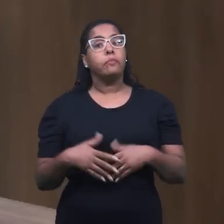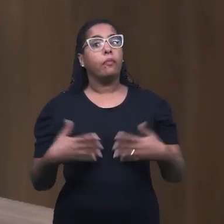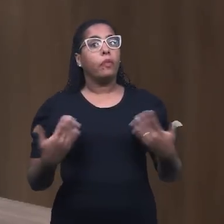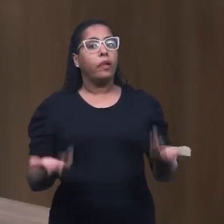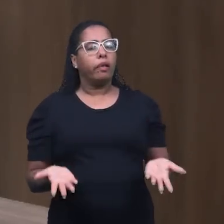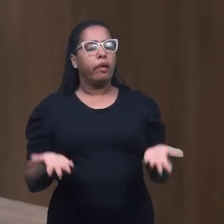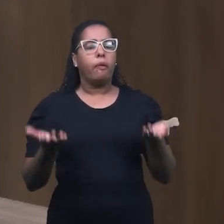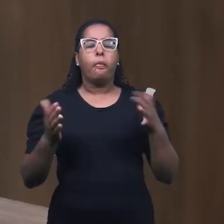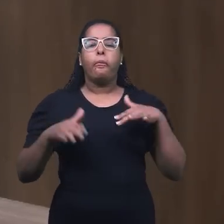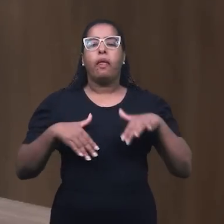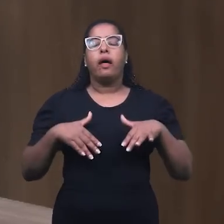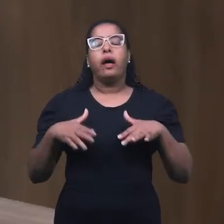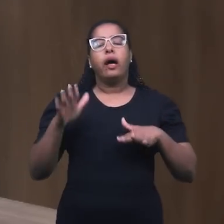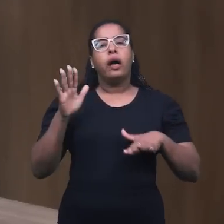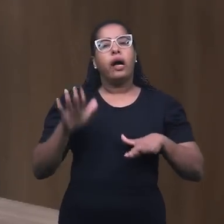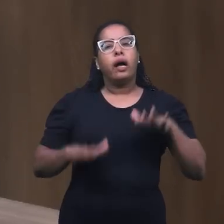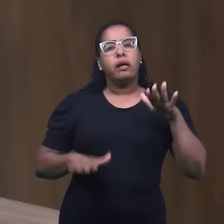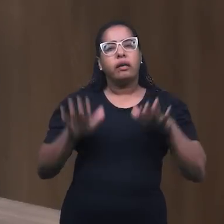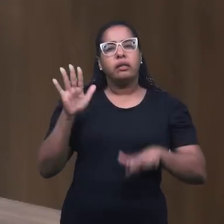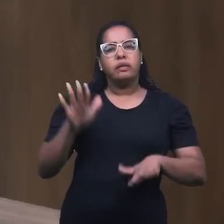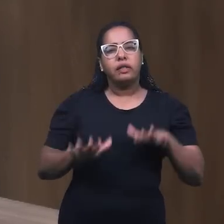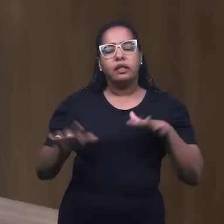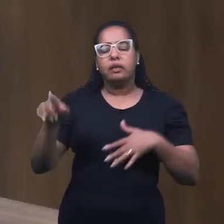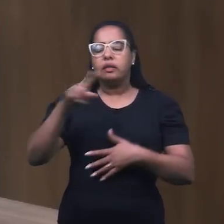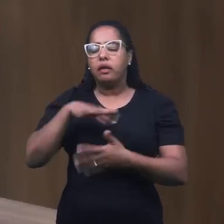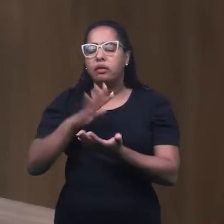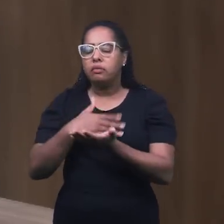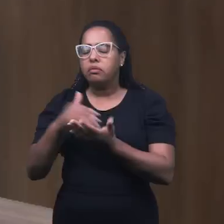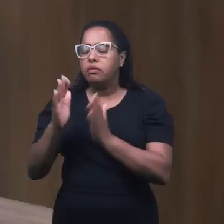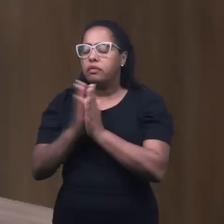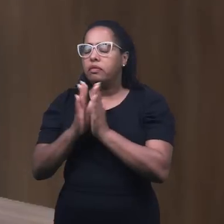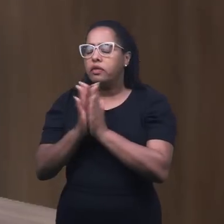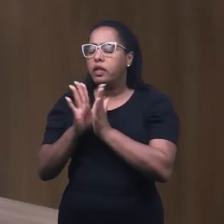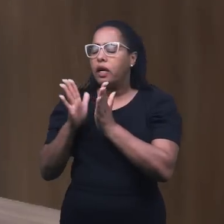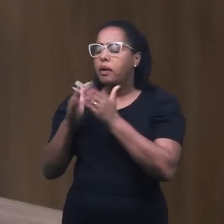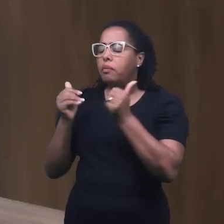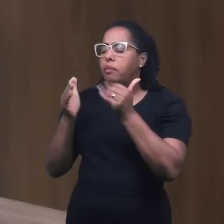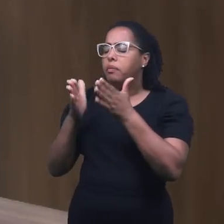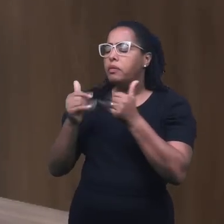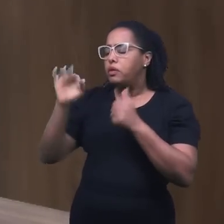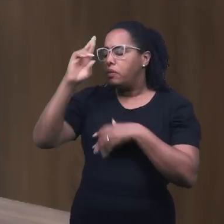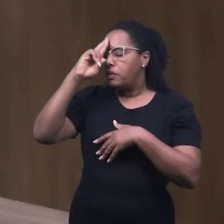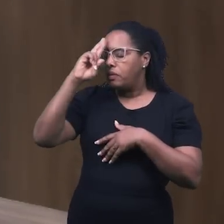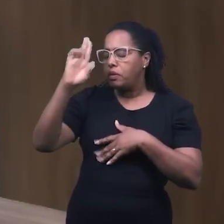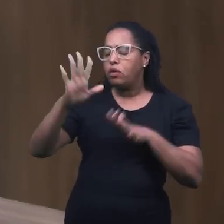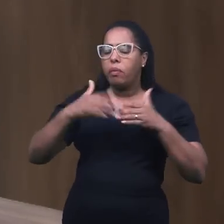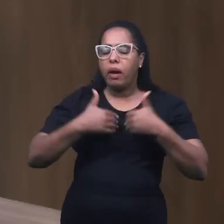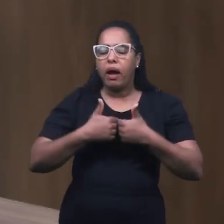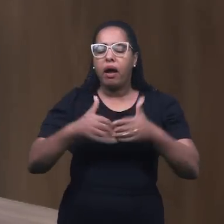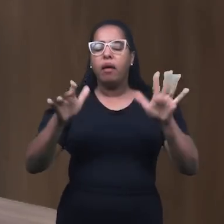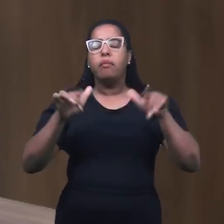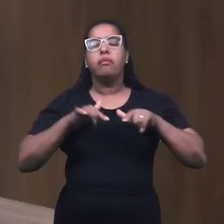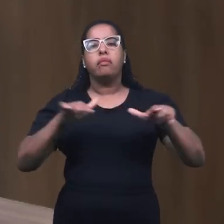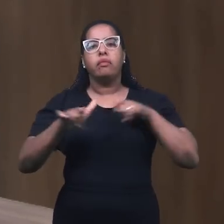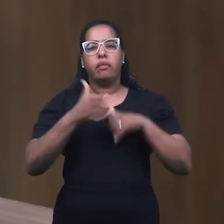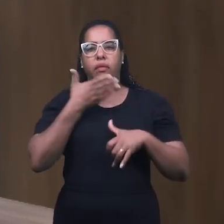E às vezes isso nos leva a orar, a buscar do Senhor uma porta de emprego